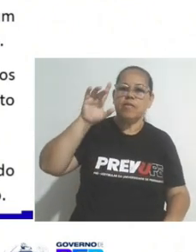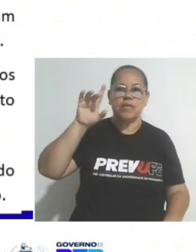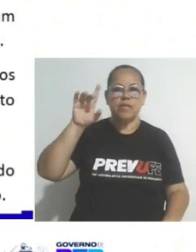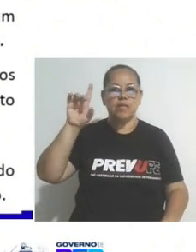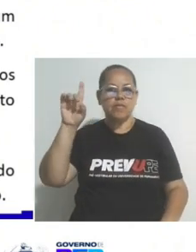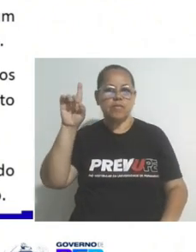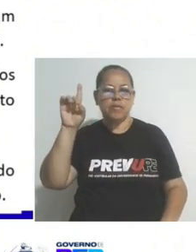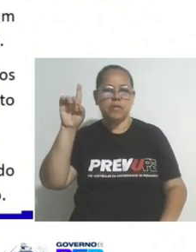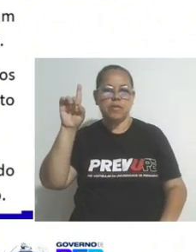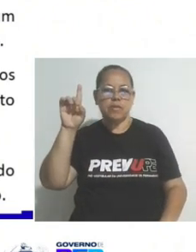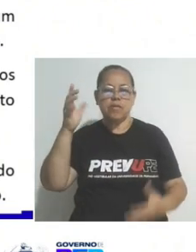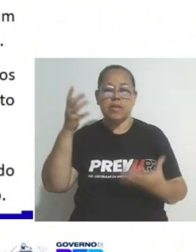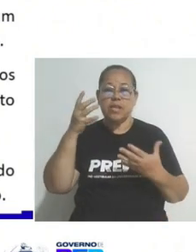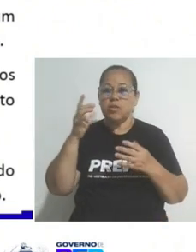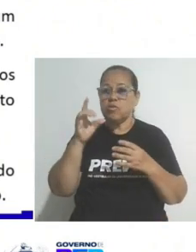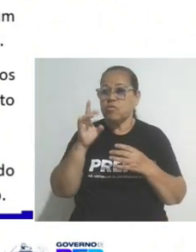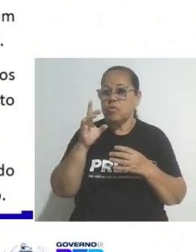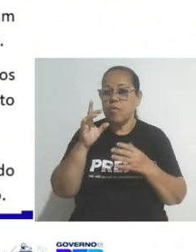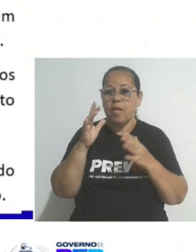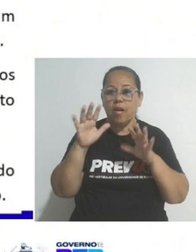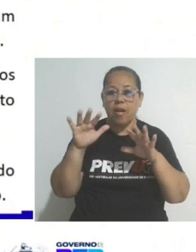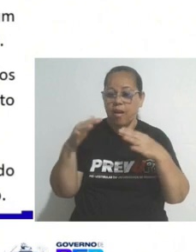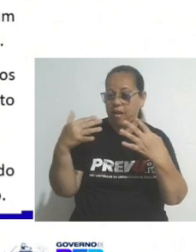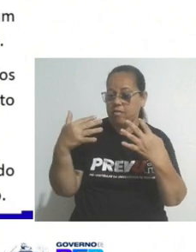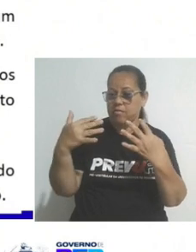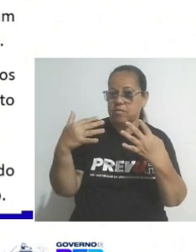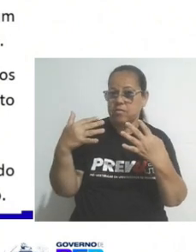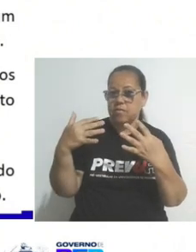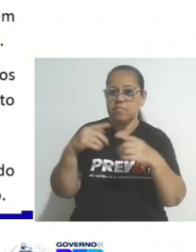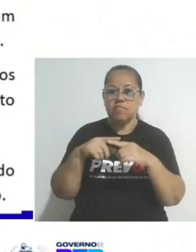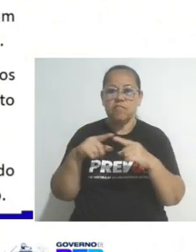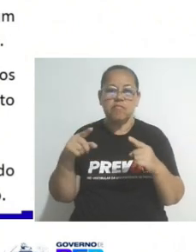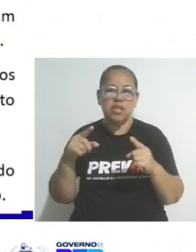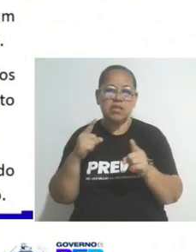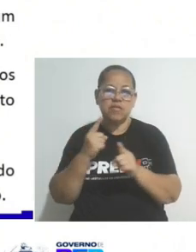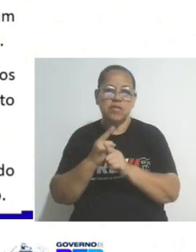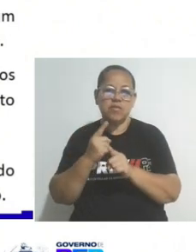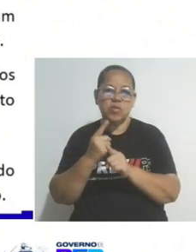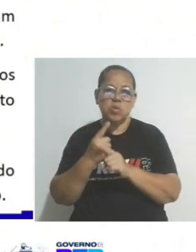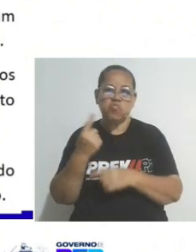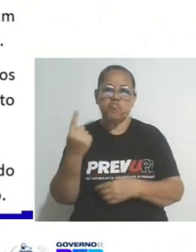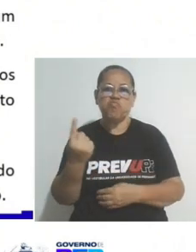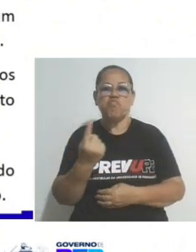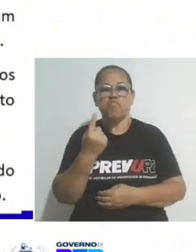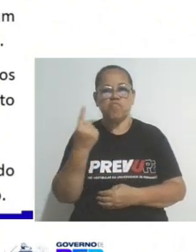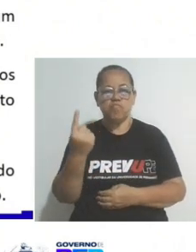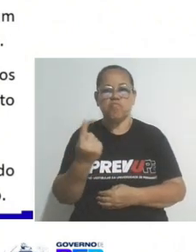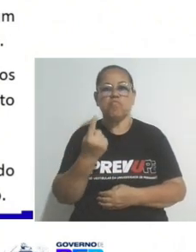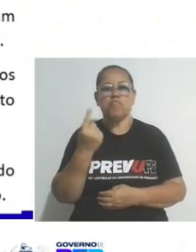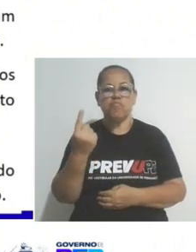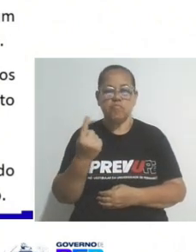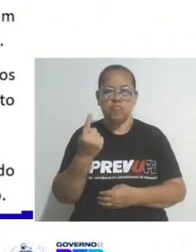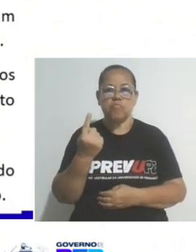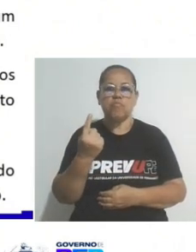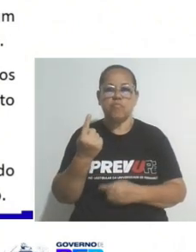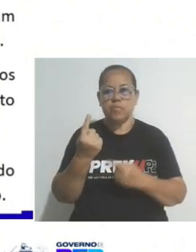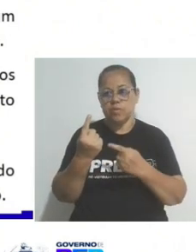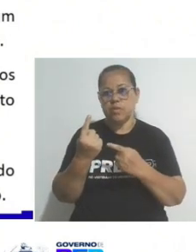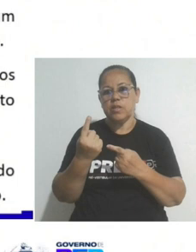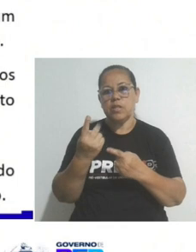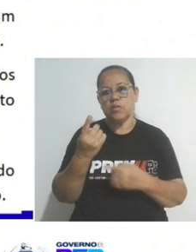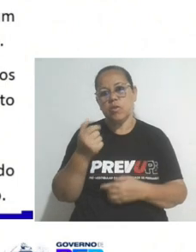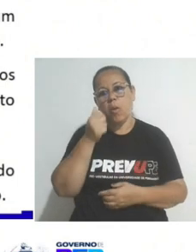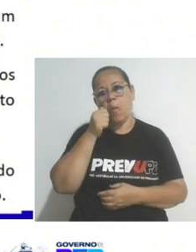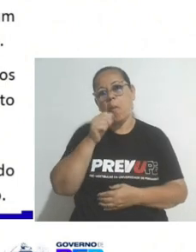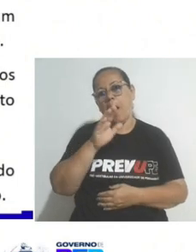só um pouco de atenção mas encontrou própria solidão ela era só uma